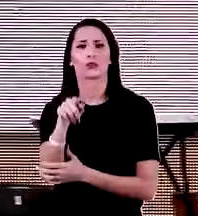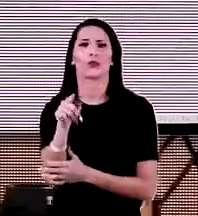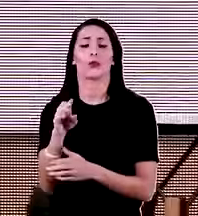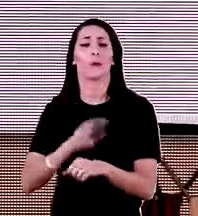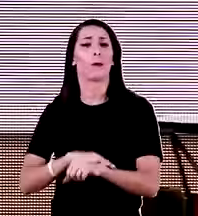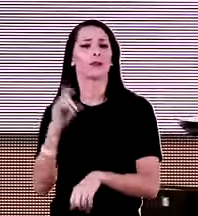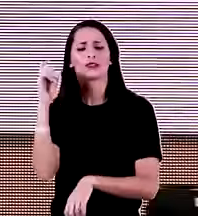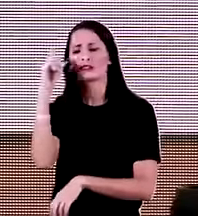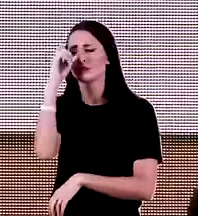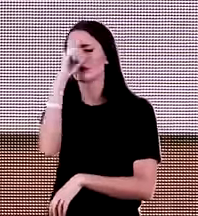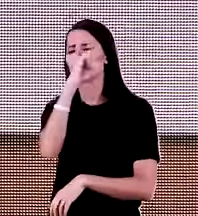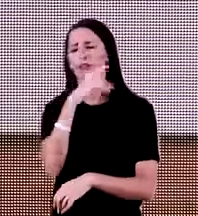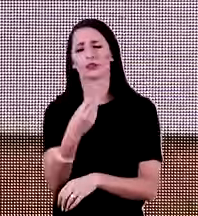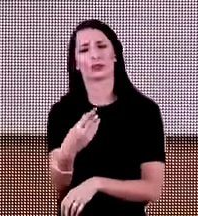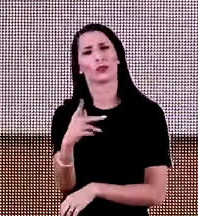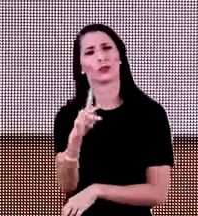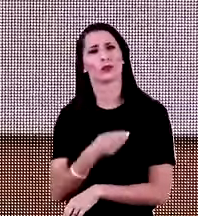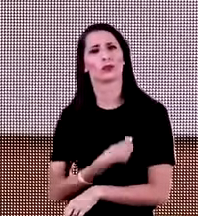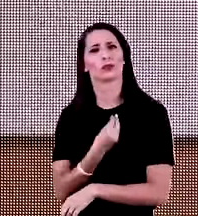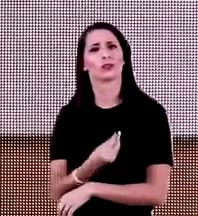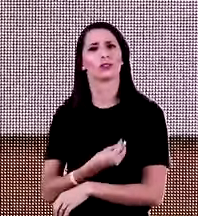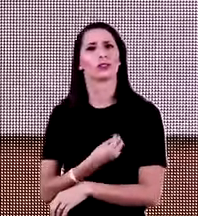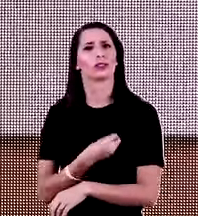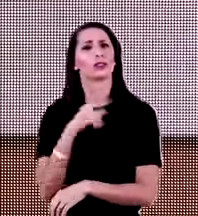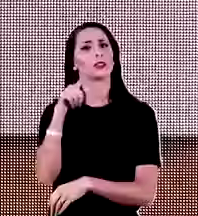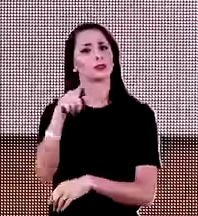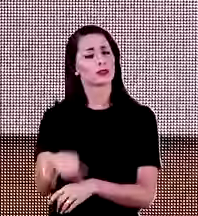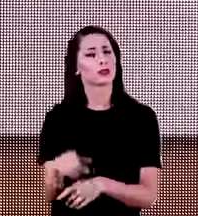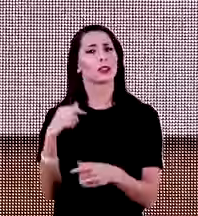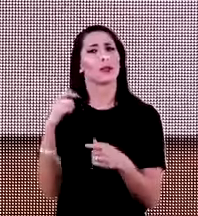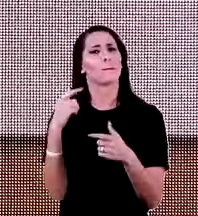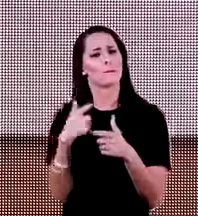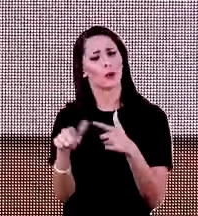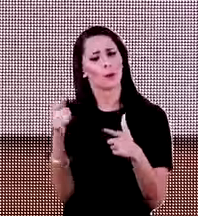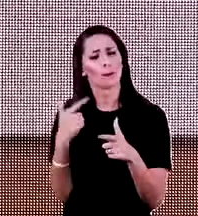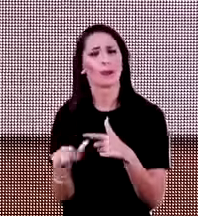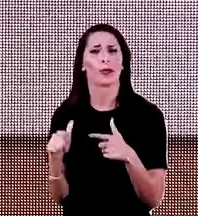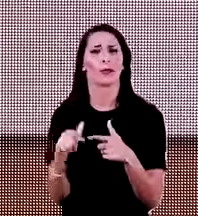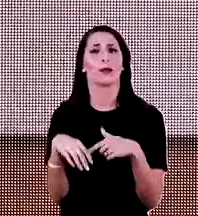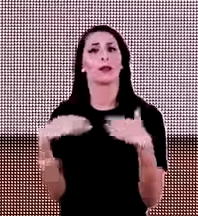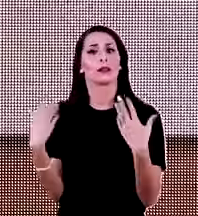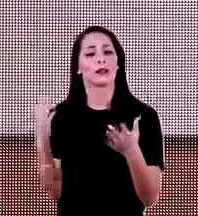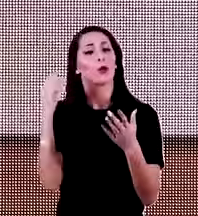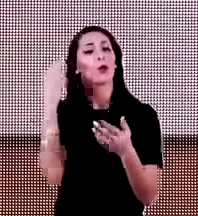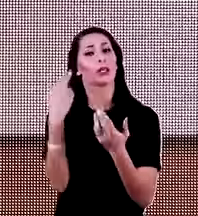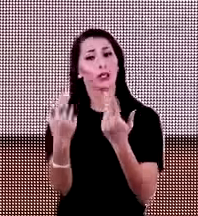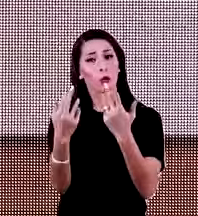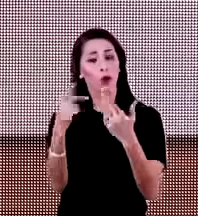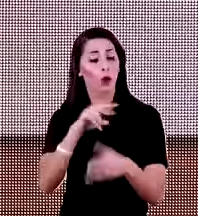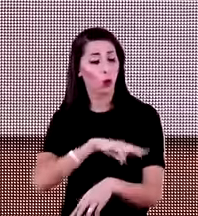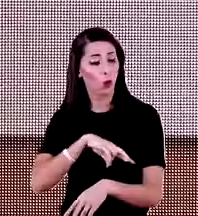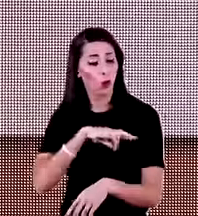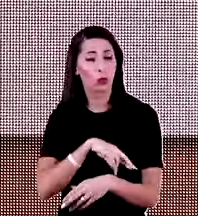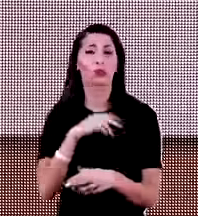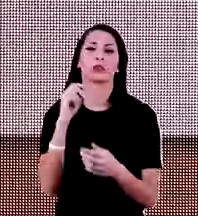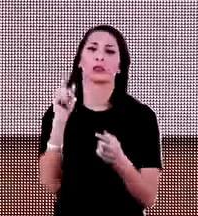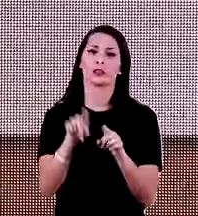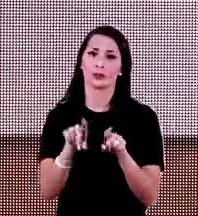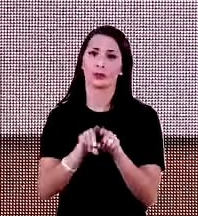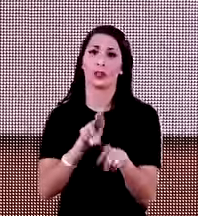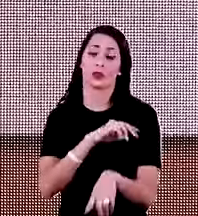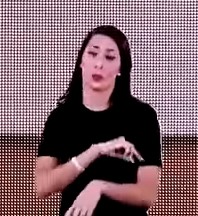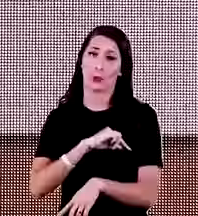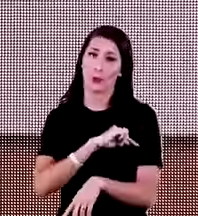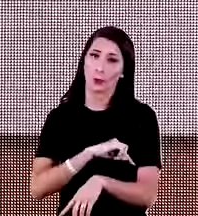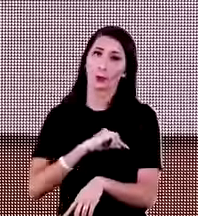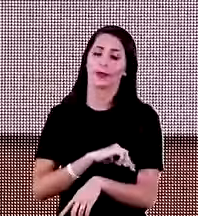mais difícil que você se encontre. E foi exatamente isso que a gente viu na Ruth e Noemi. Por quê? Porque